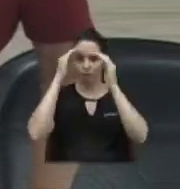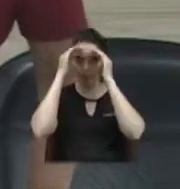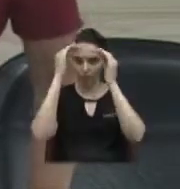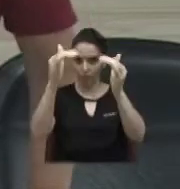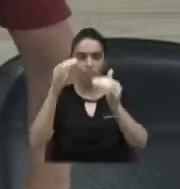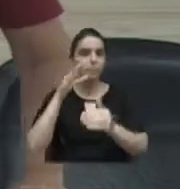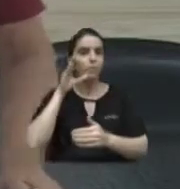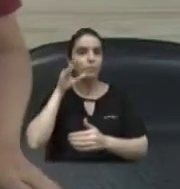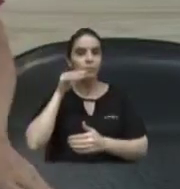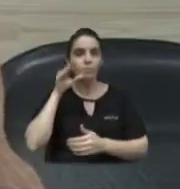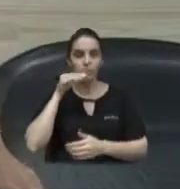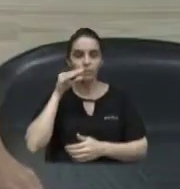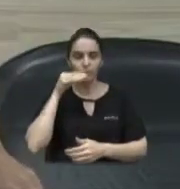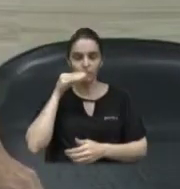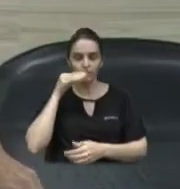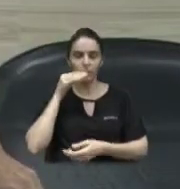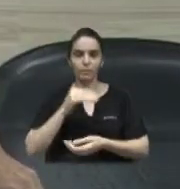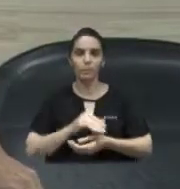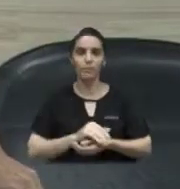funcionários